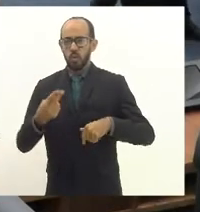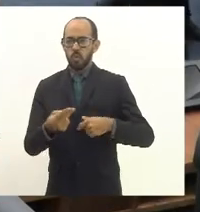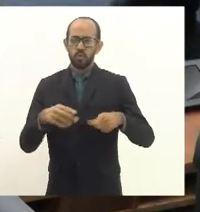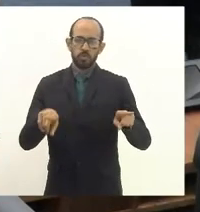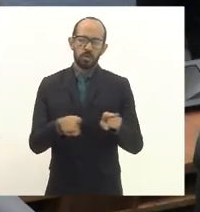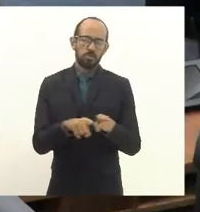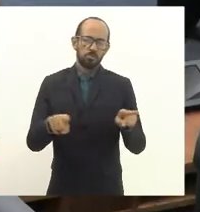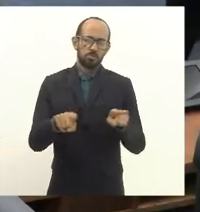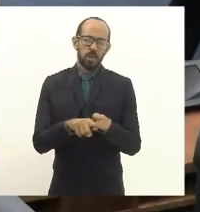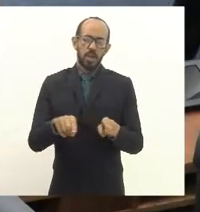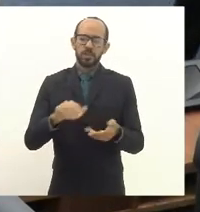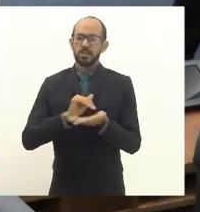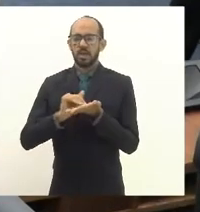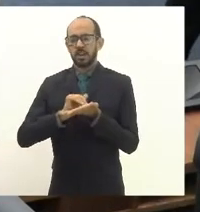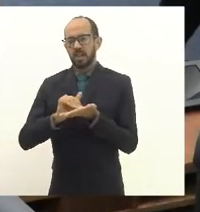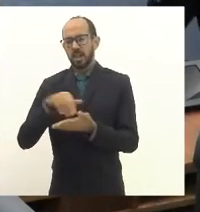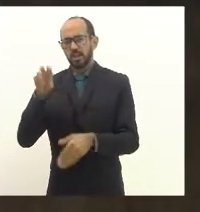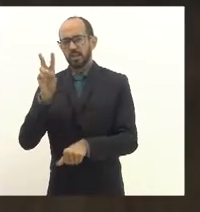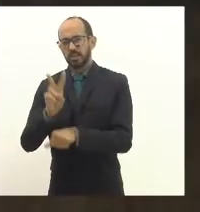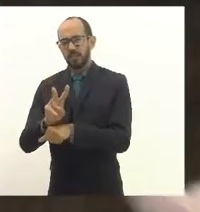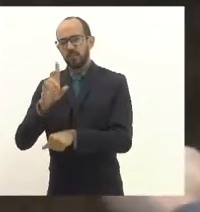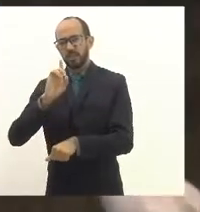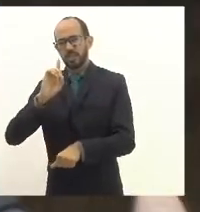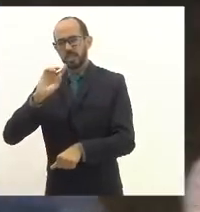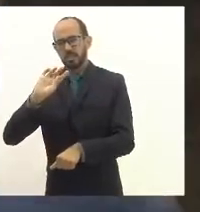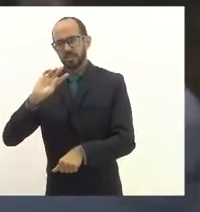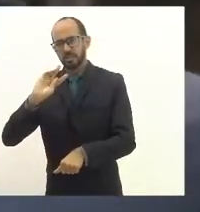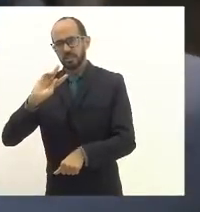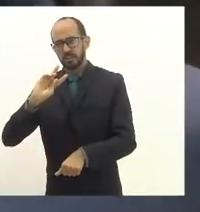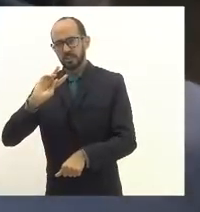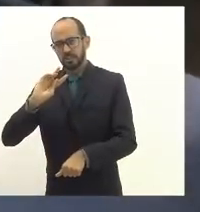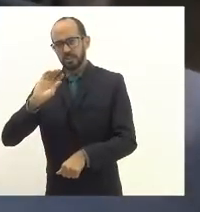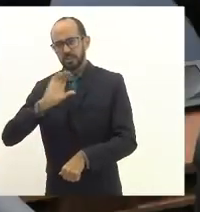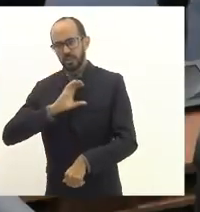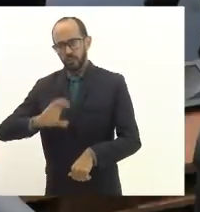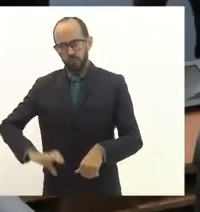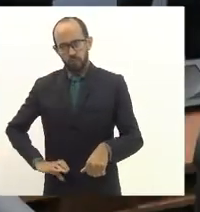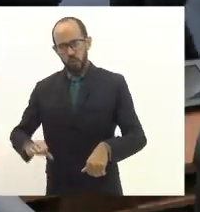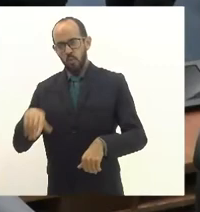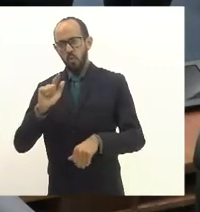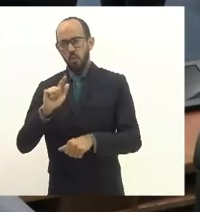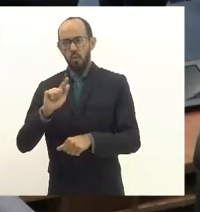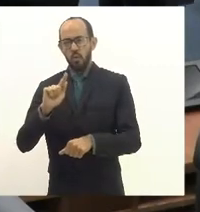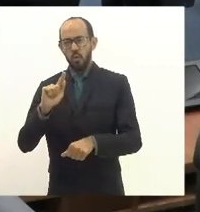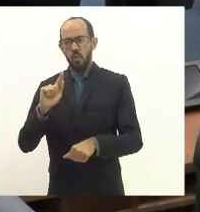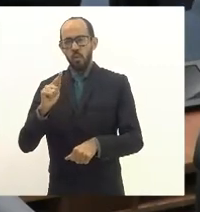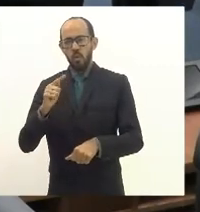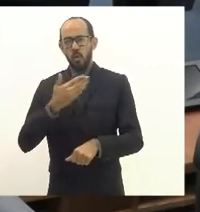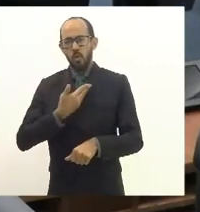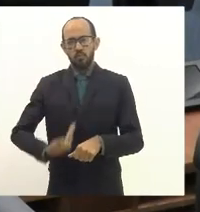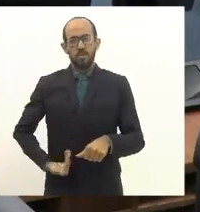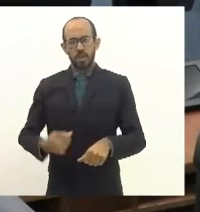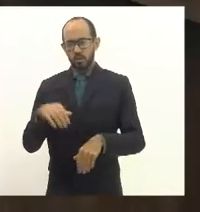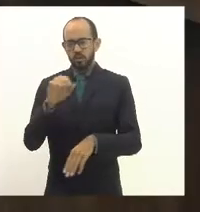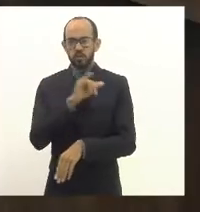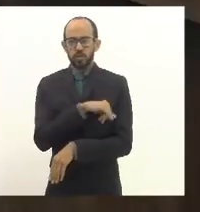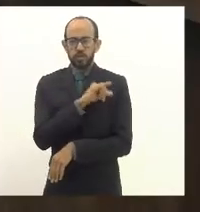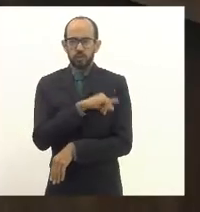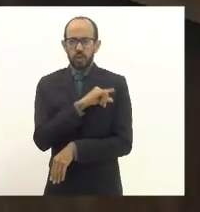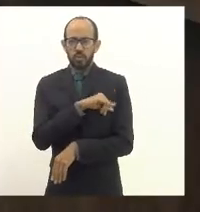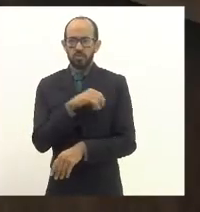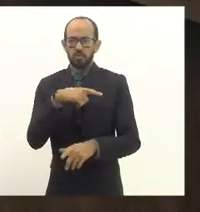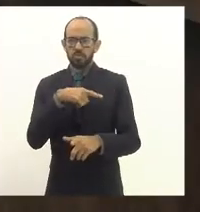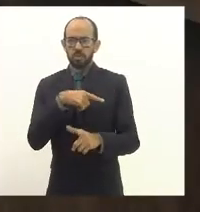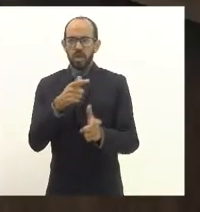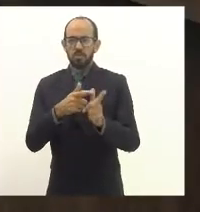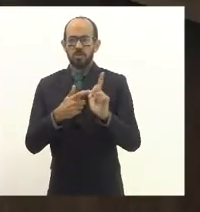a Secretaria de Defesa Civil, o governo do Estado do Rio de Janeiro, tem, na verdade, um